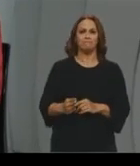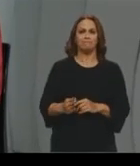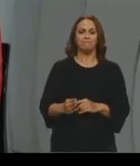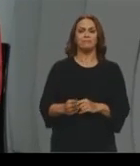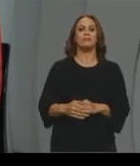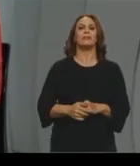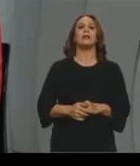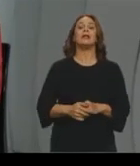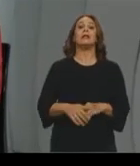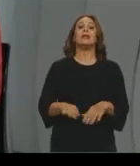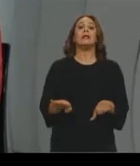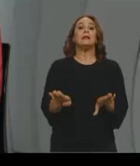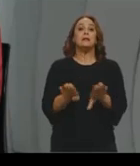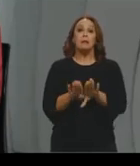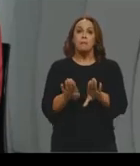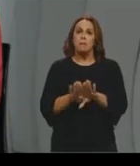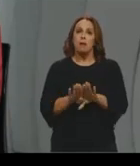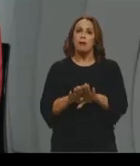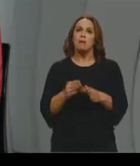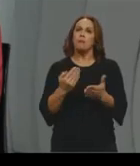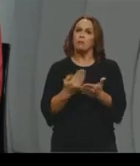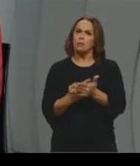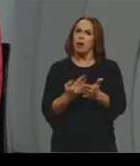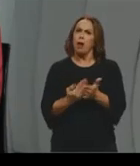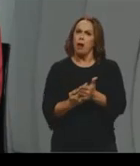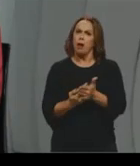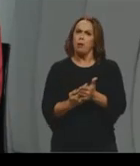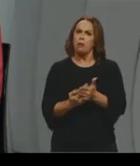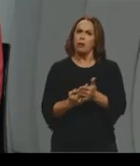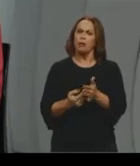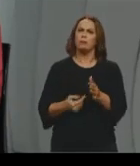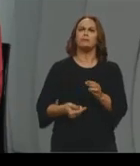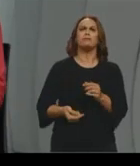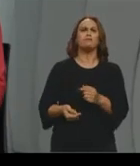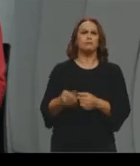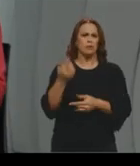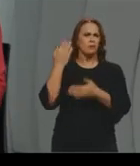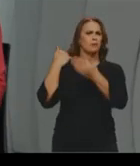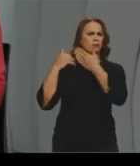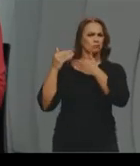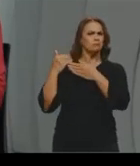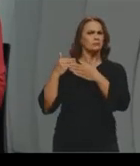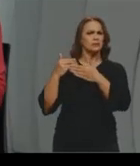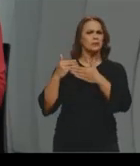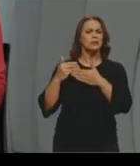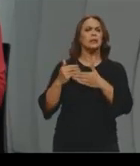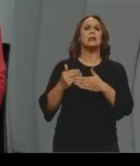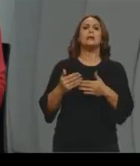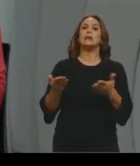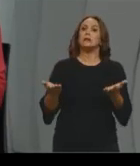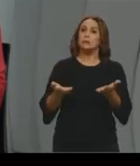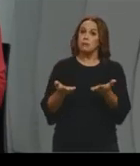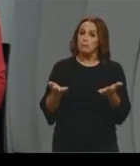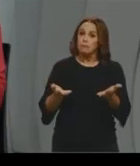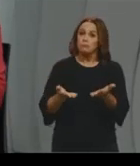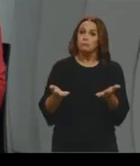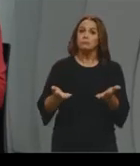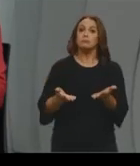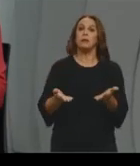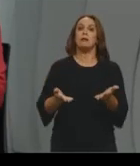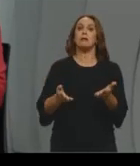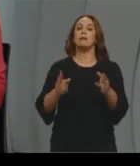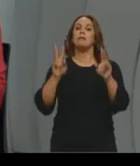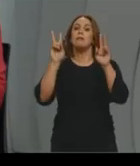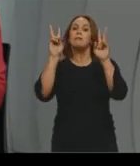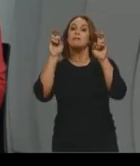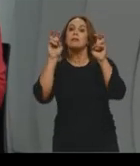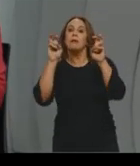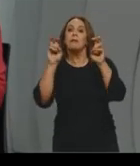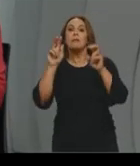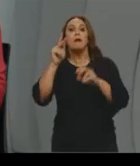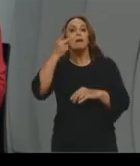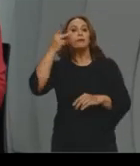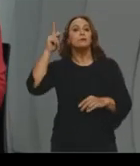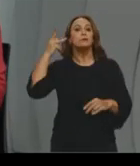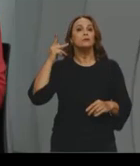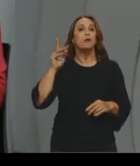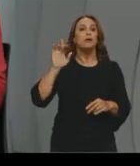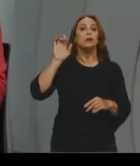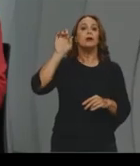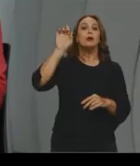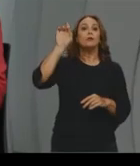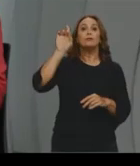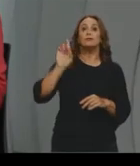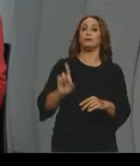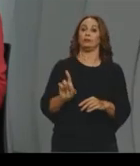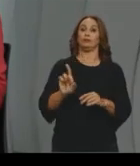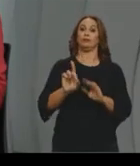que eu também vou trabalhar hoje respondendo essas questões referentes a ela, a gente trabalhou com a história dos direitos